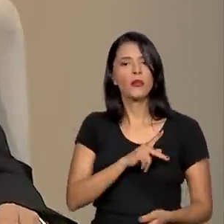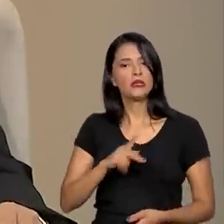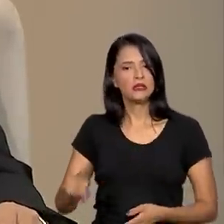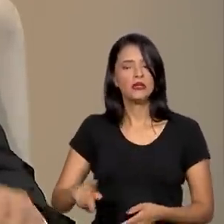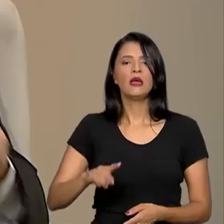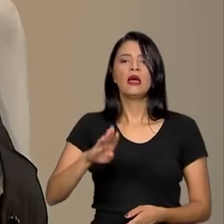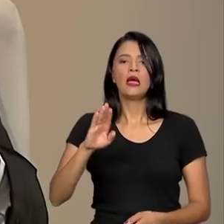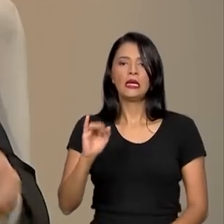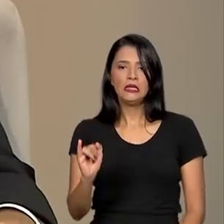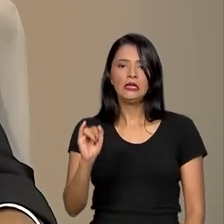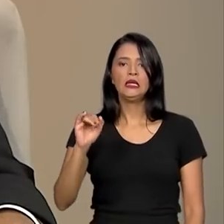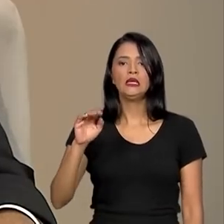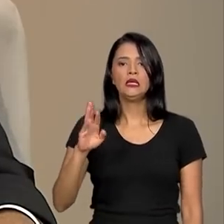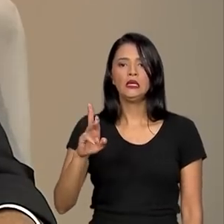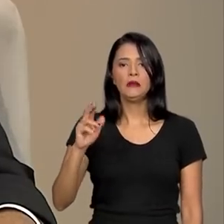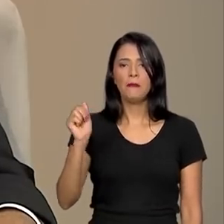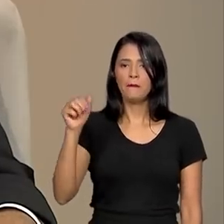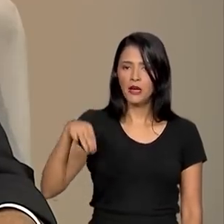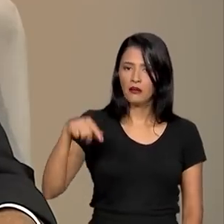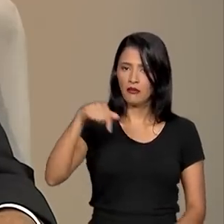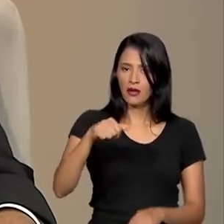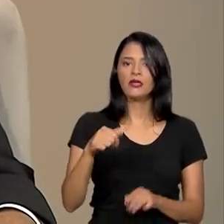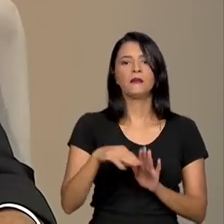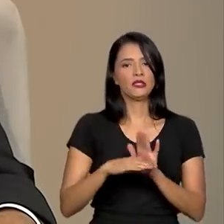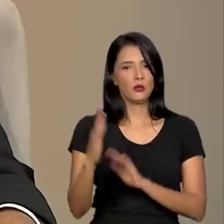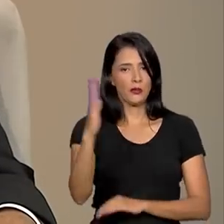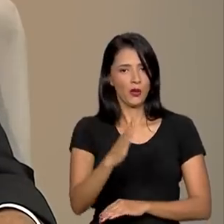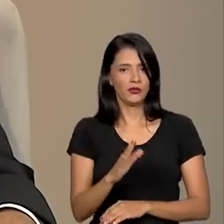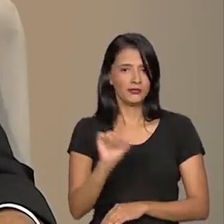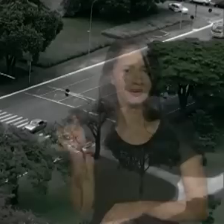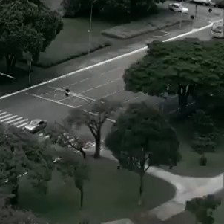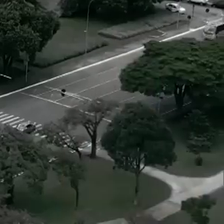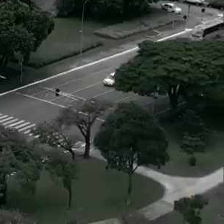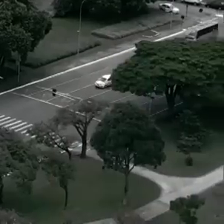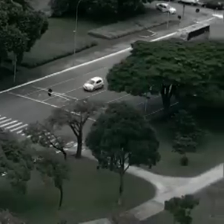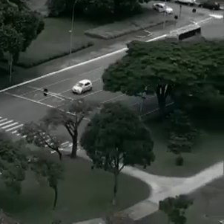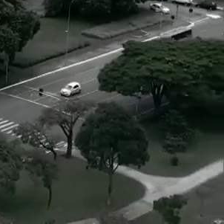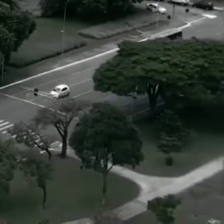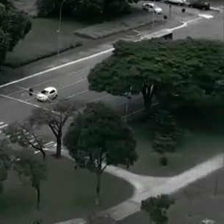do IBRAM aqui no Brasil em Pauta. Não saia daí.